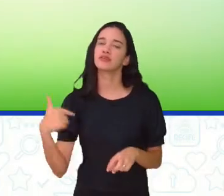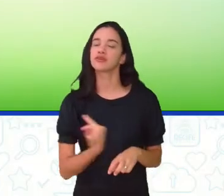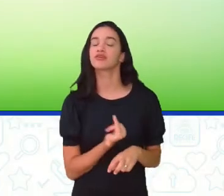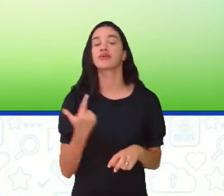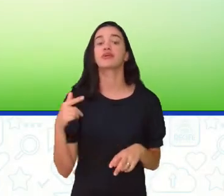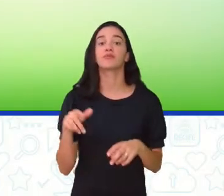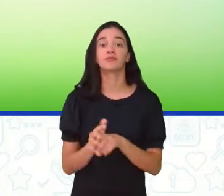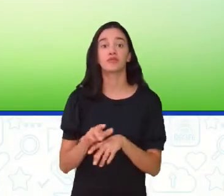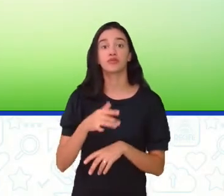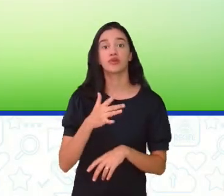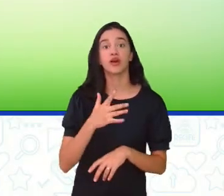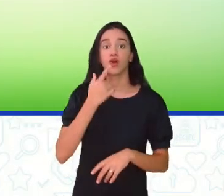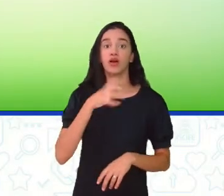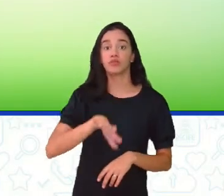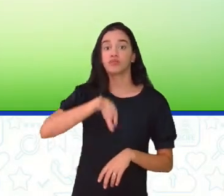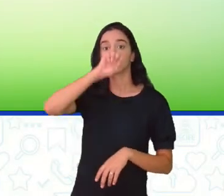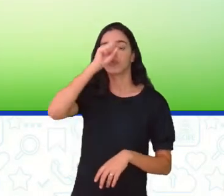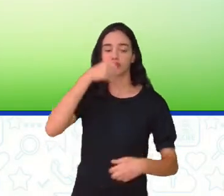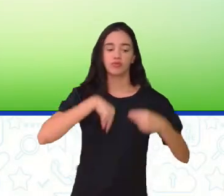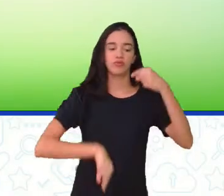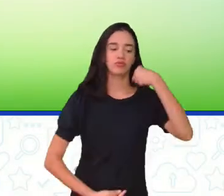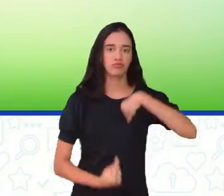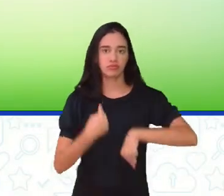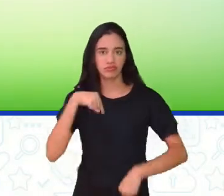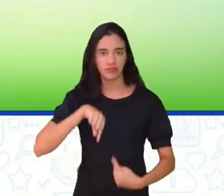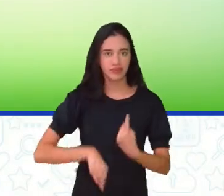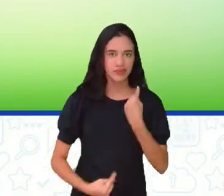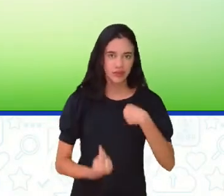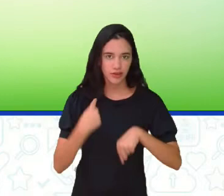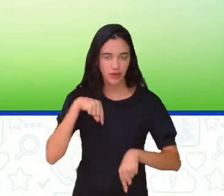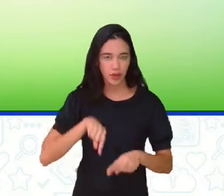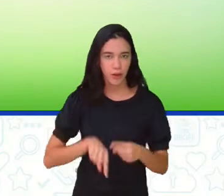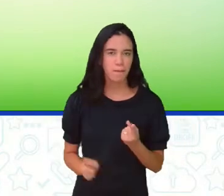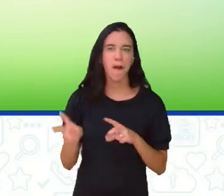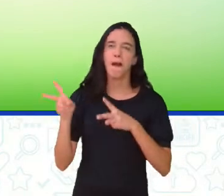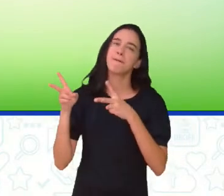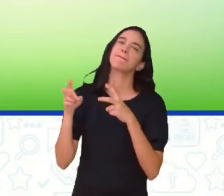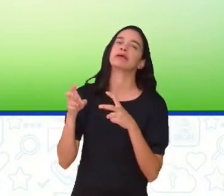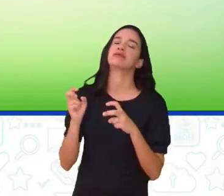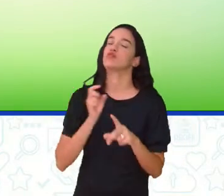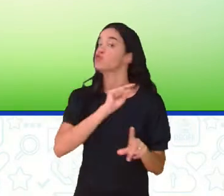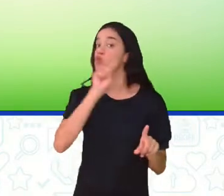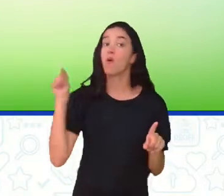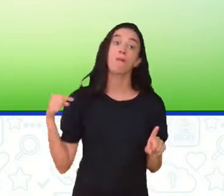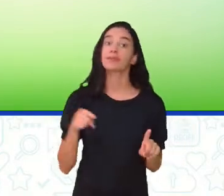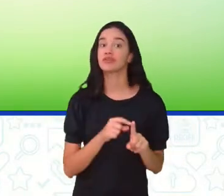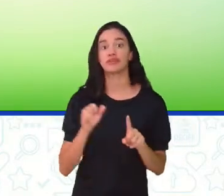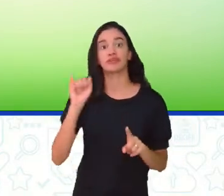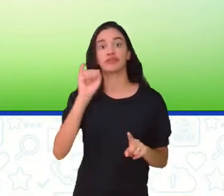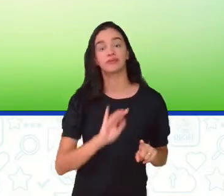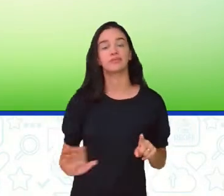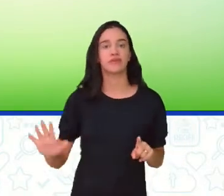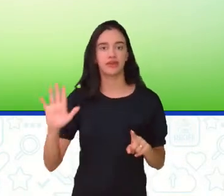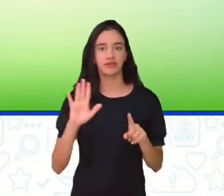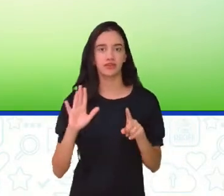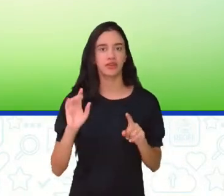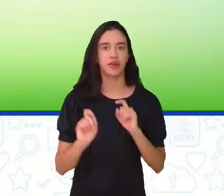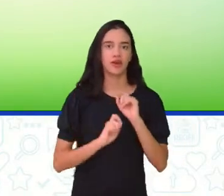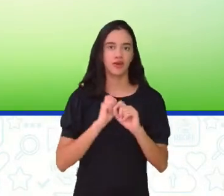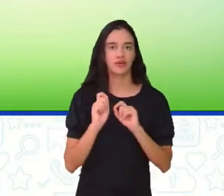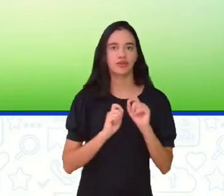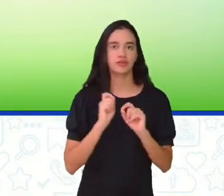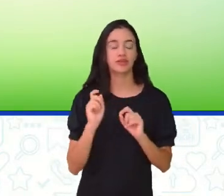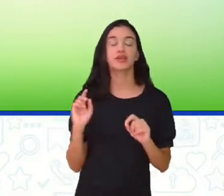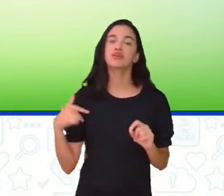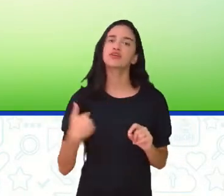um sistema respiratório. Observem bem, porque o meu objetivo aí nessa imagem é que a gente perceba,